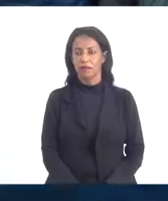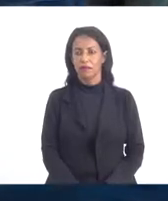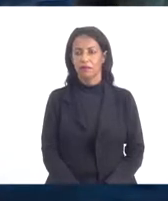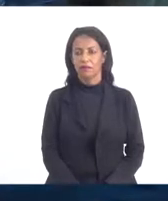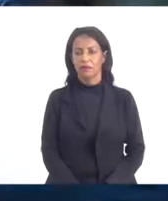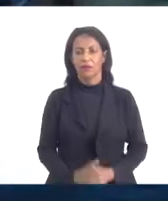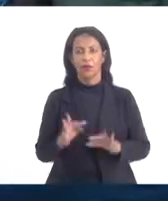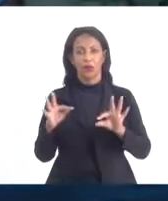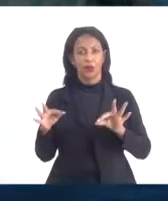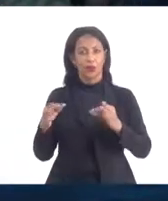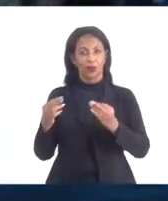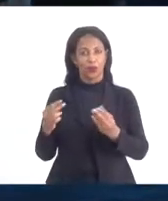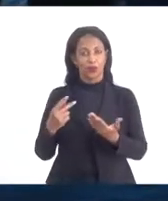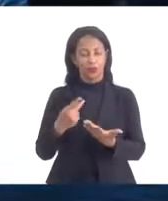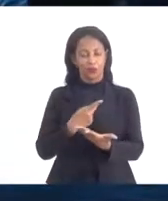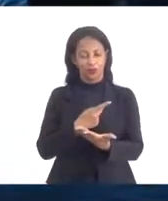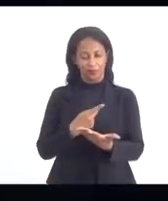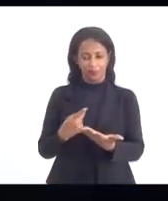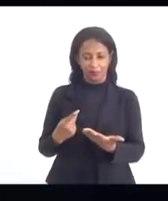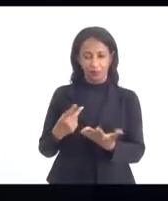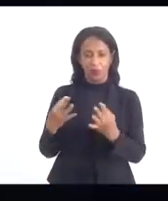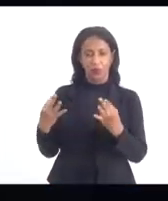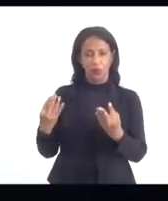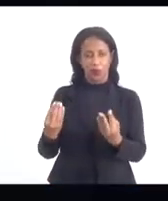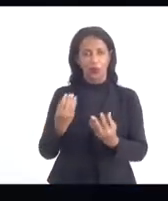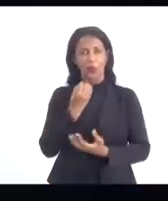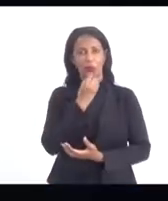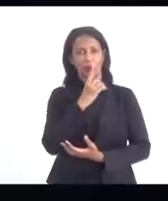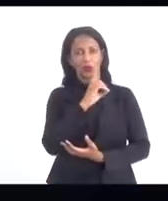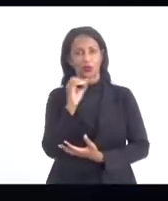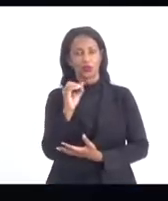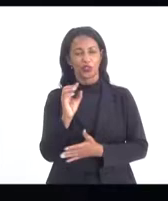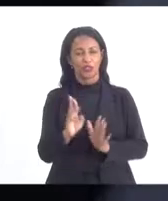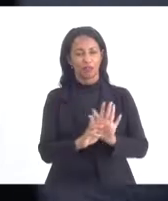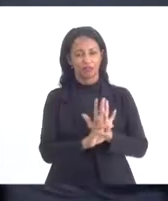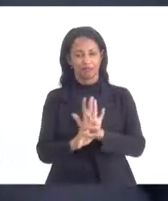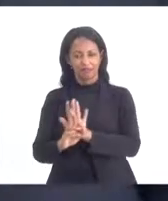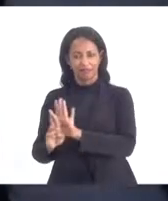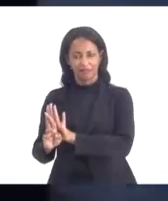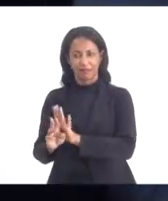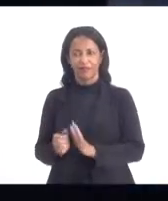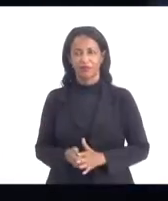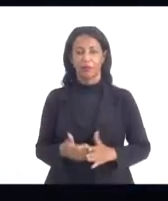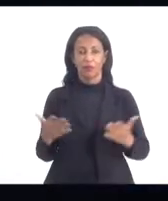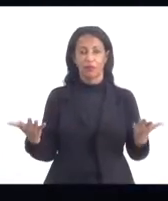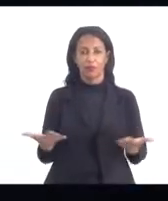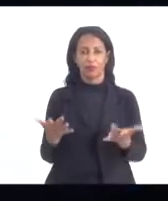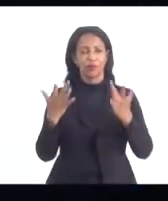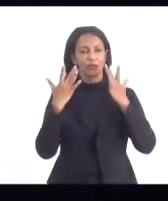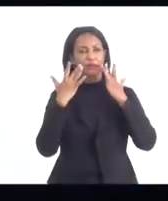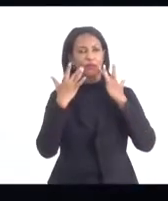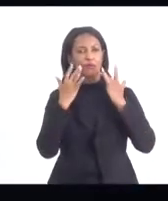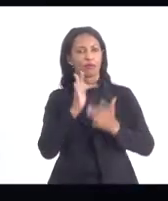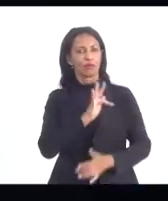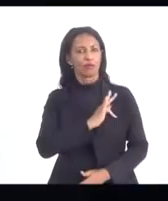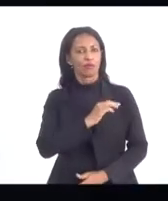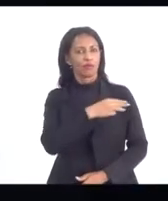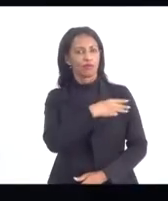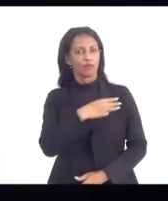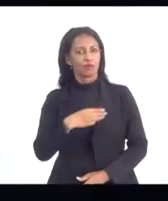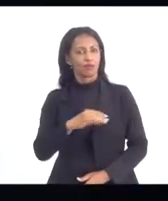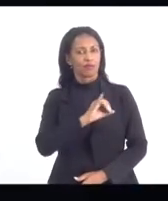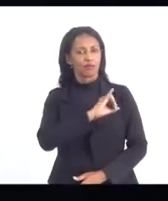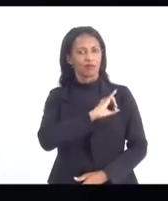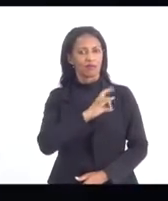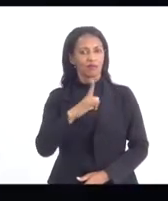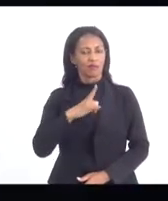Autoridades presentes, senhoras e senhores, bom dia. Hoje o Teatro Firjan César de Itaperuna tem